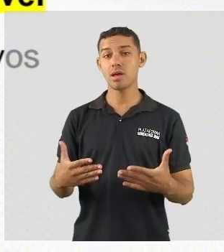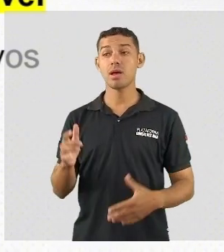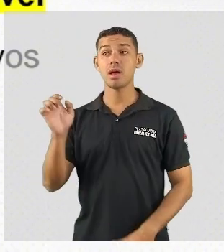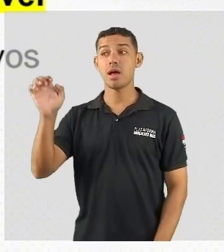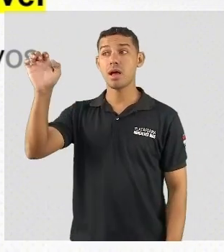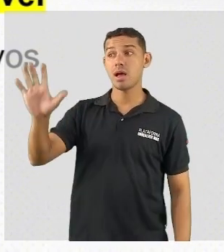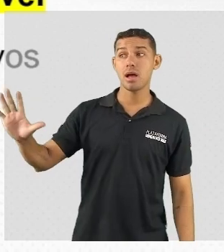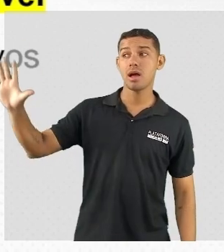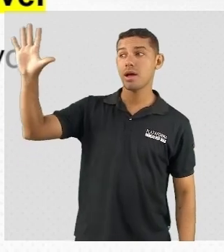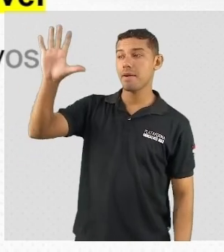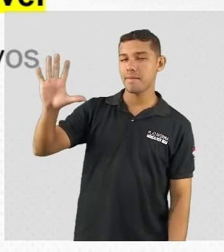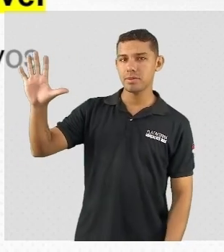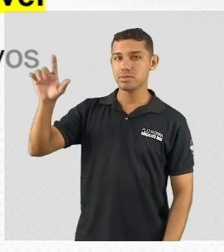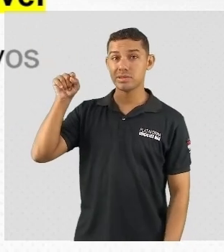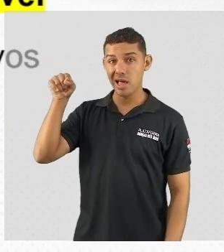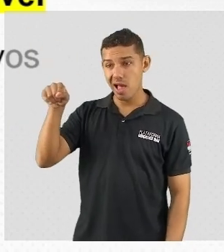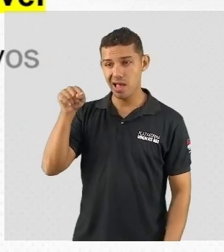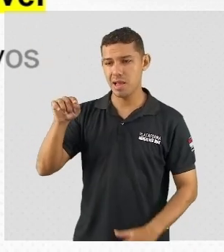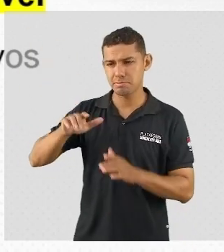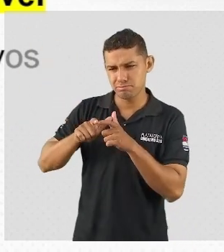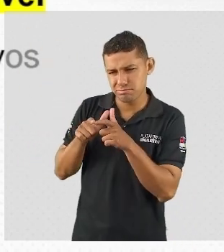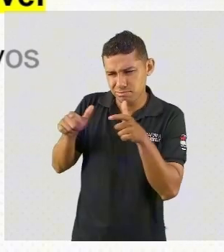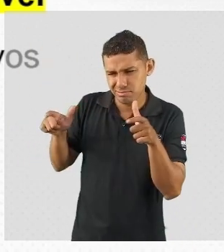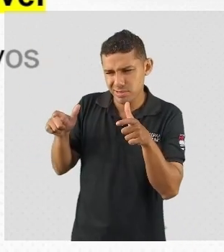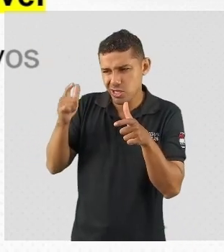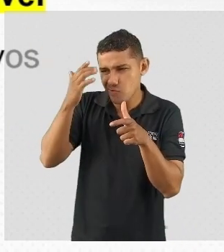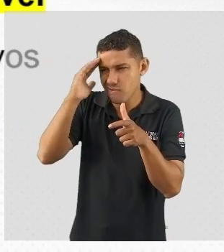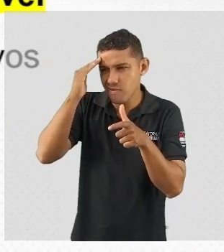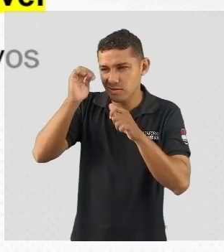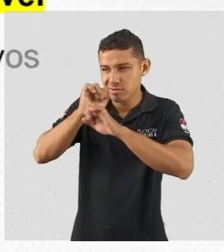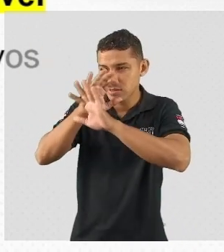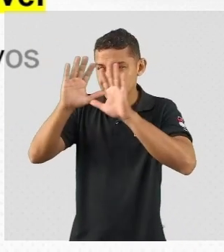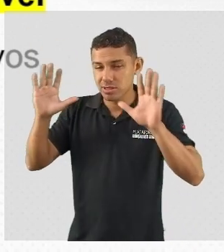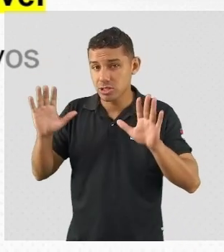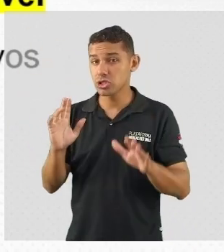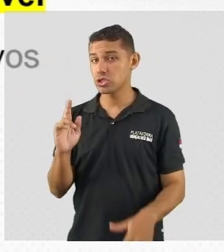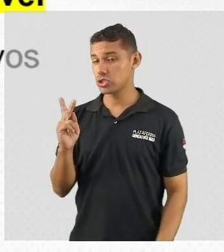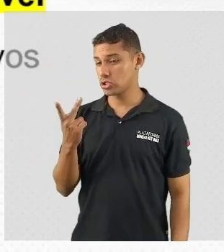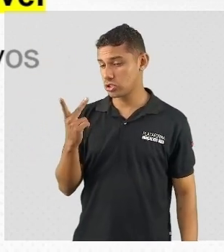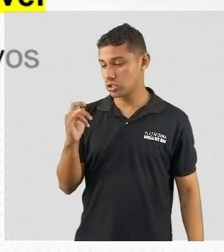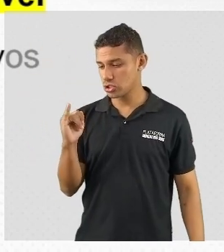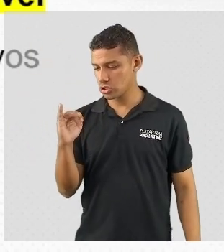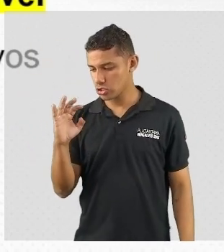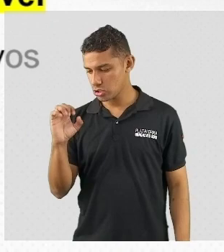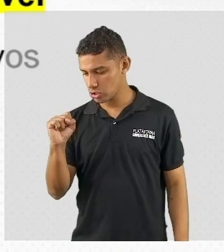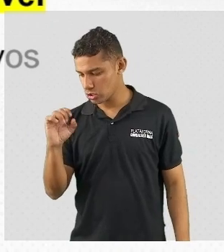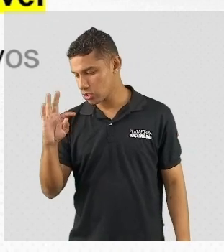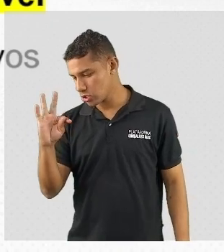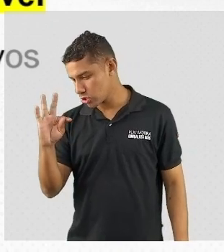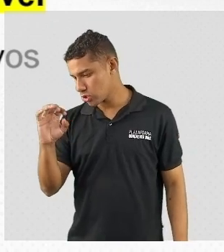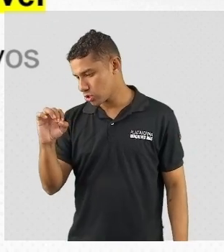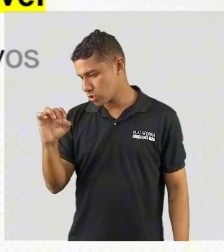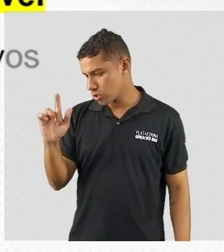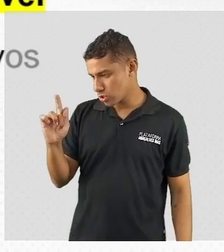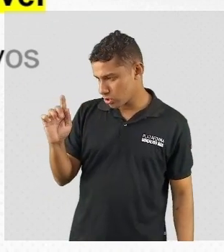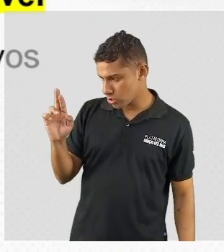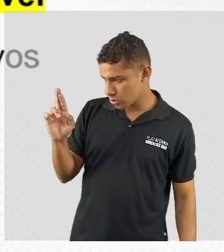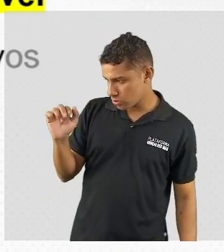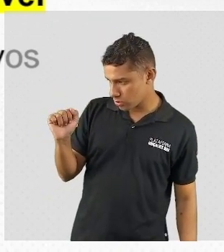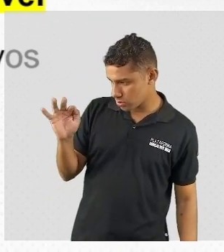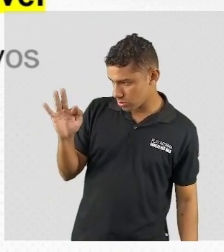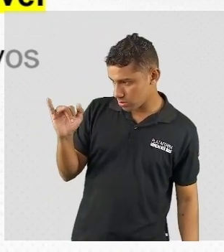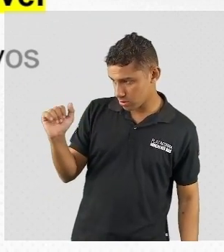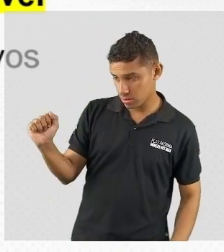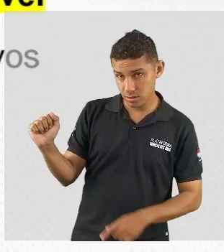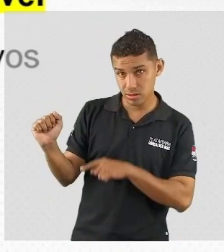europeus, eles construíram a parte daquilo que nós entendemos hoje por historiografia, por história, é sempre a história construída a